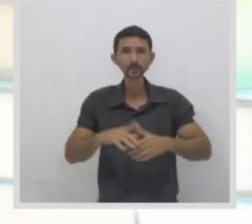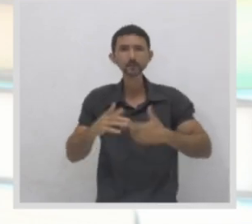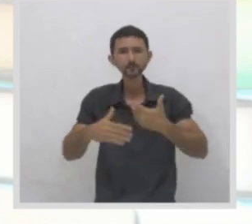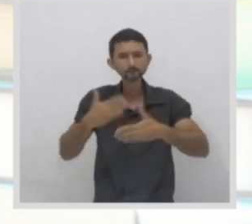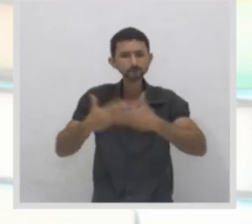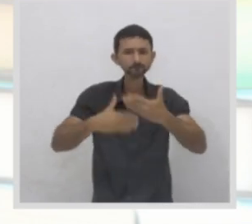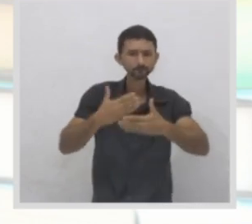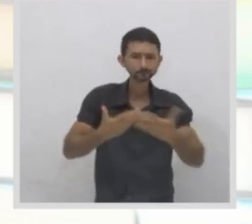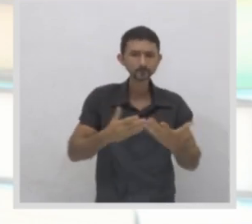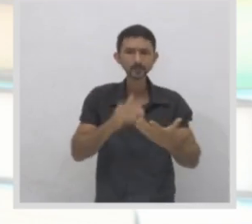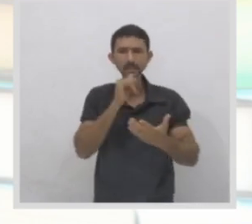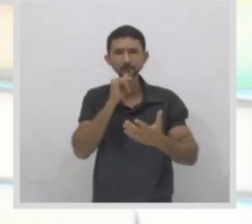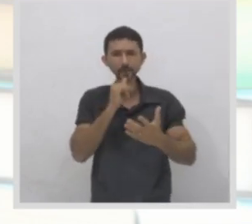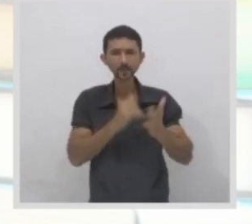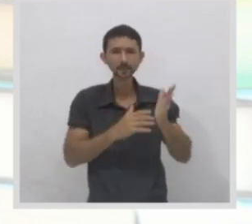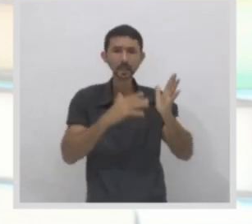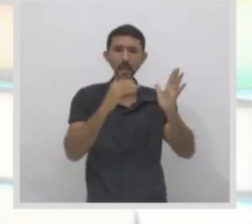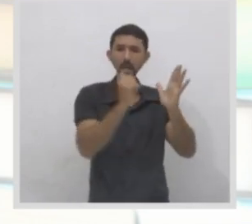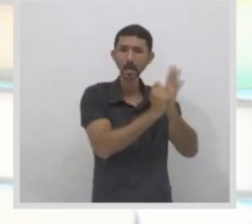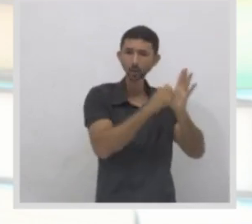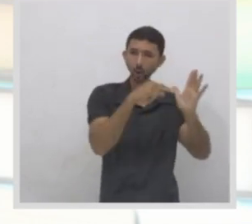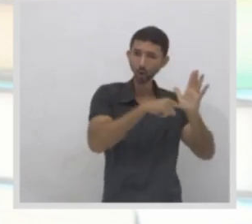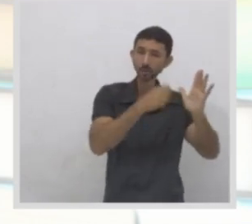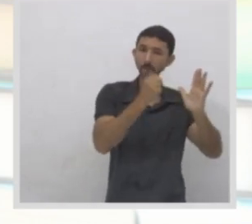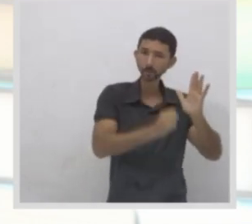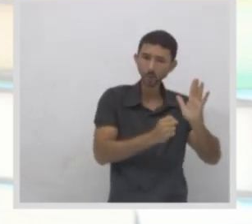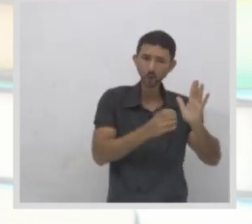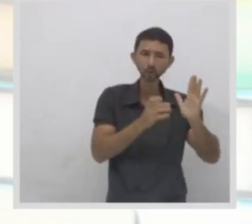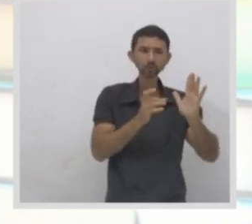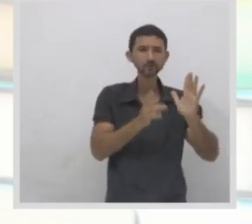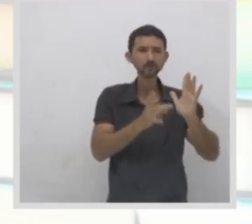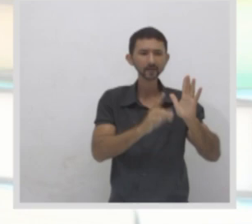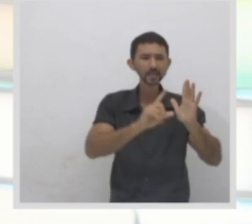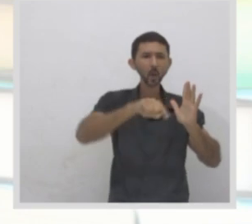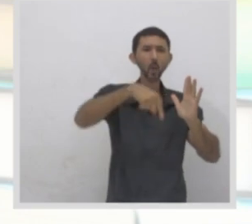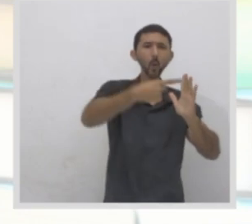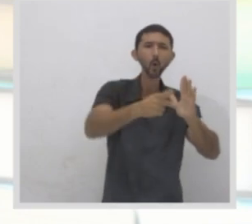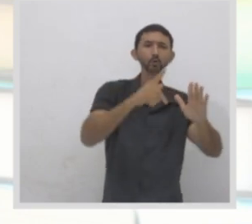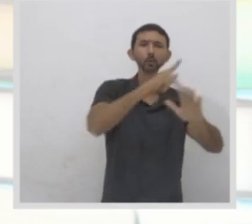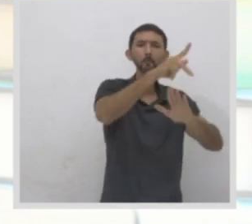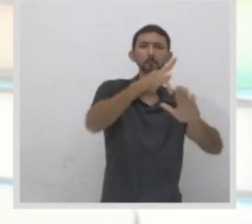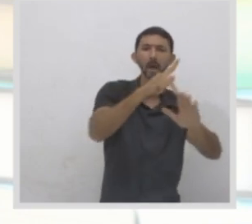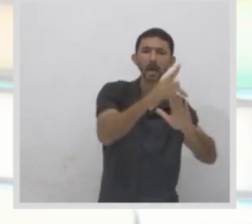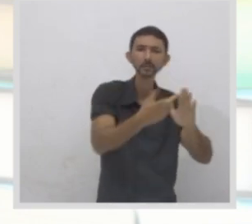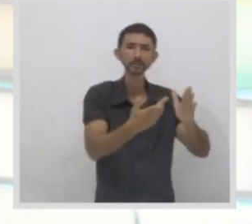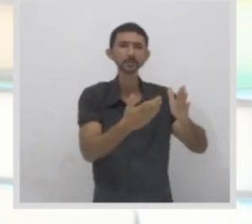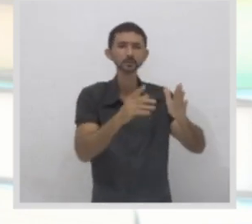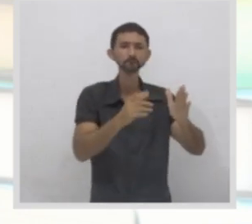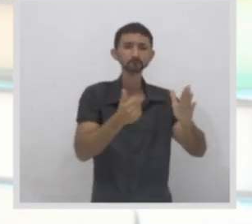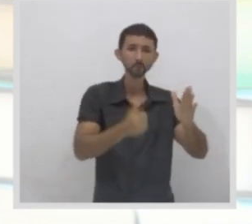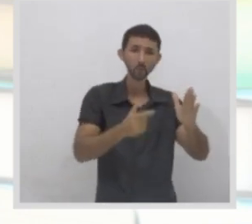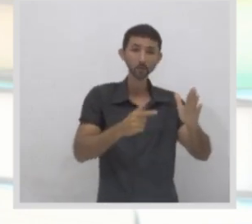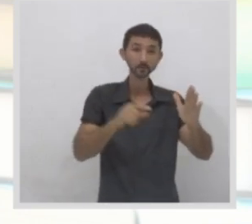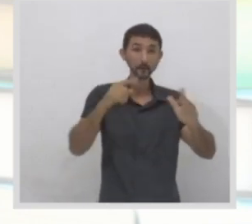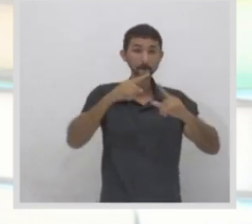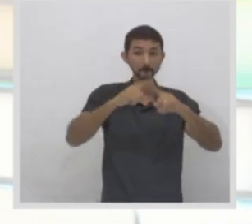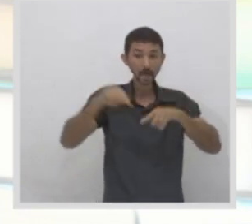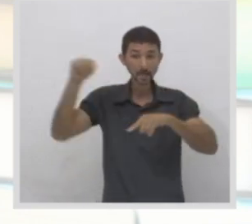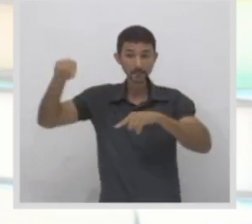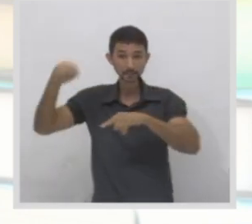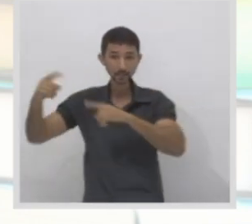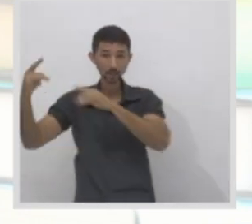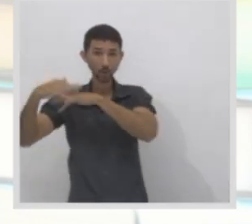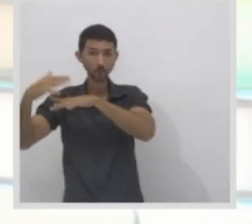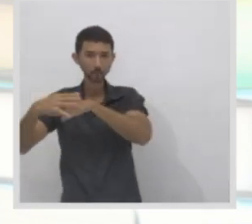possibilidades onde a colônia podia comercializar com outros reinos, com outras nações, desde que autorizado pela metrópole. E